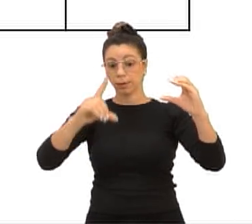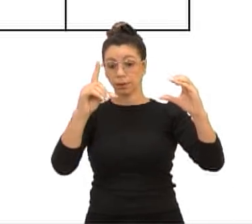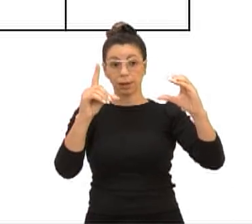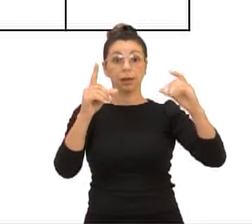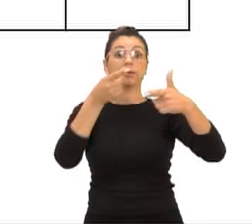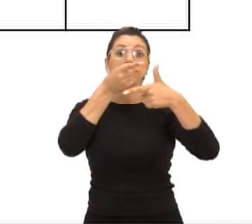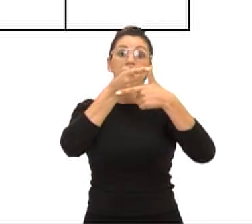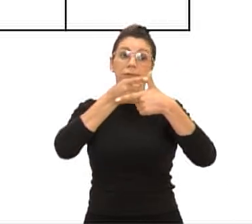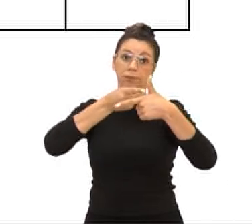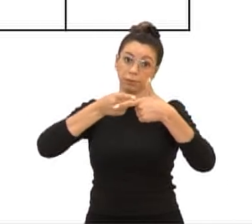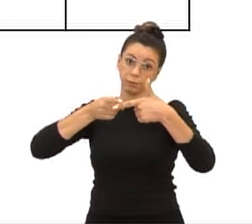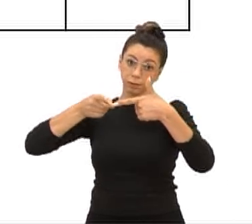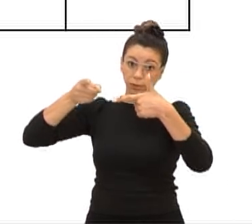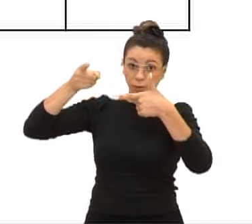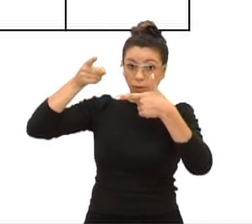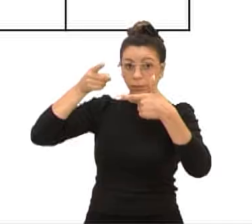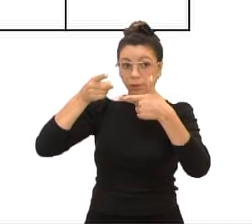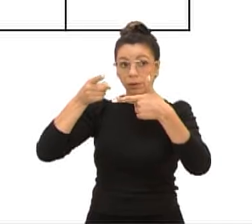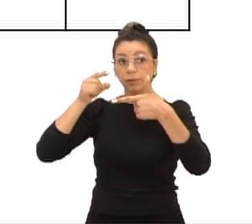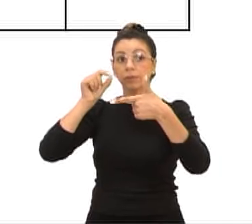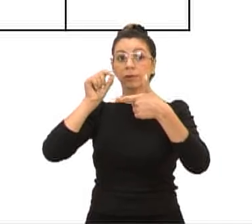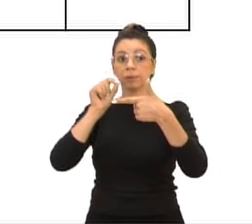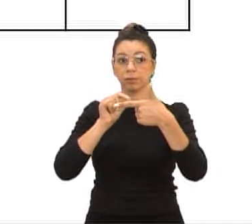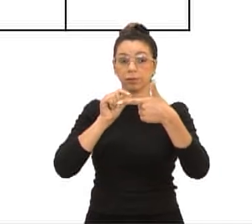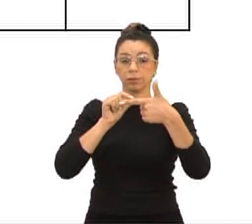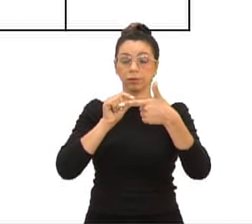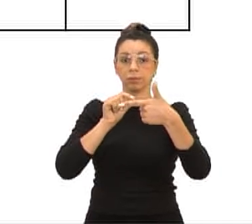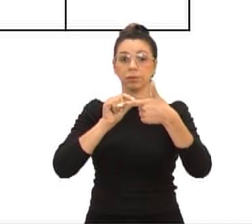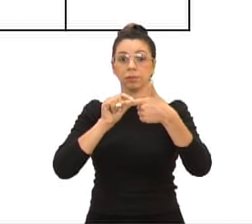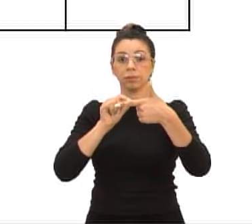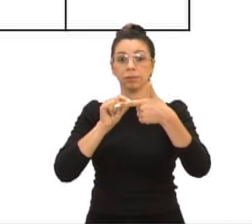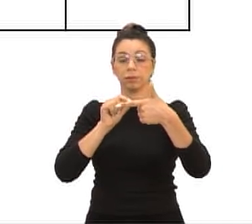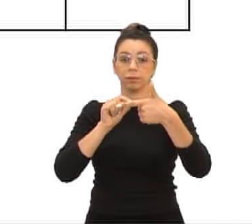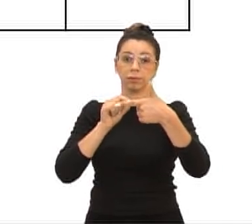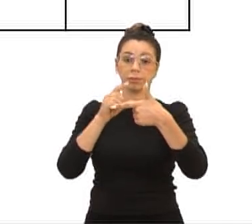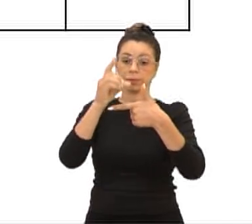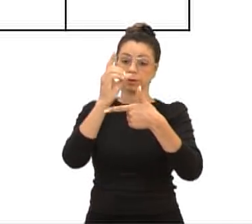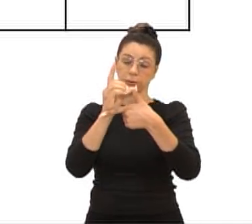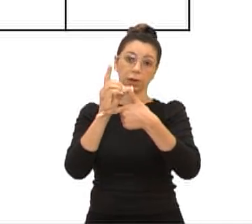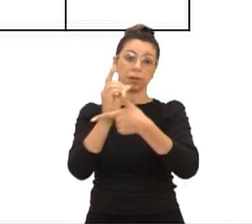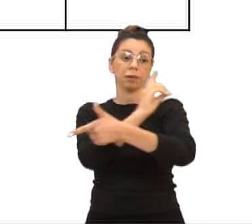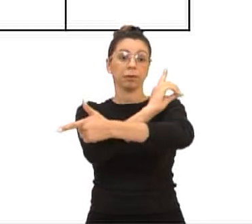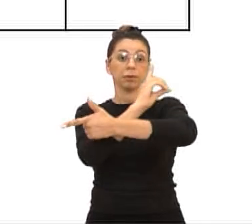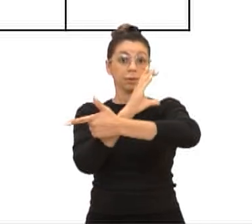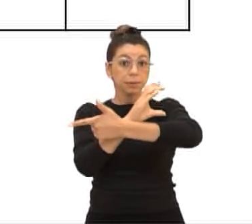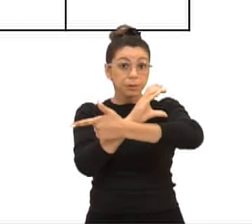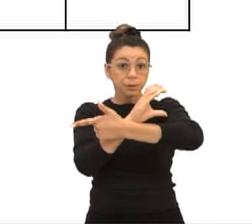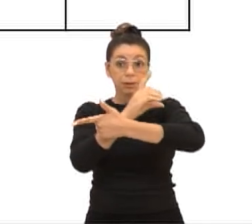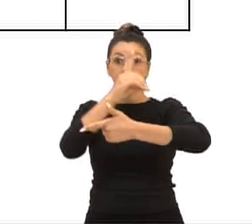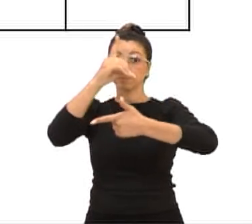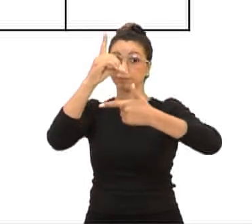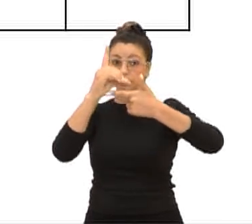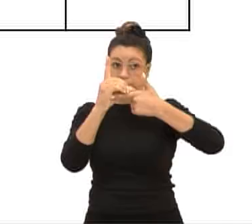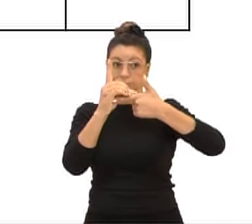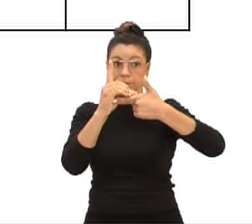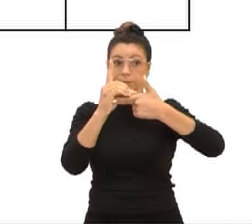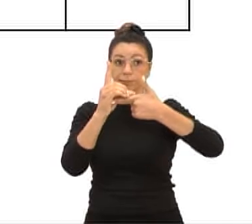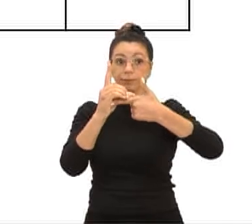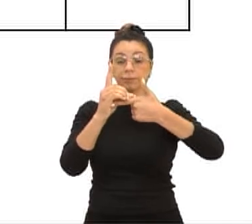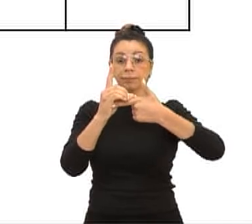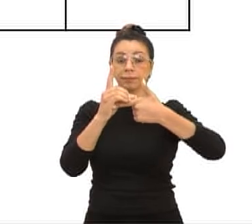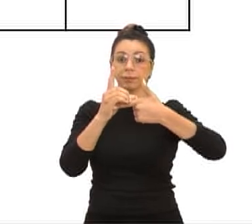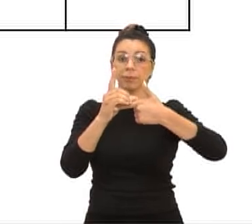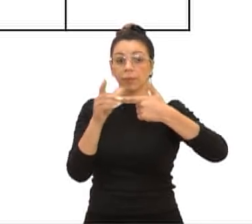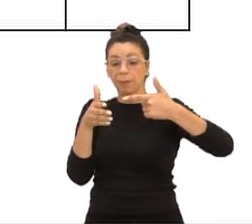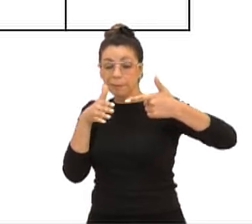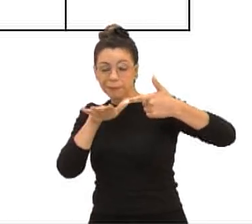da base da garrafa PET pelo valor do diâmetro da garrafa PET. Então, esse valor dividido por